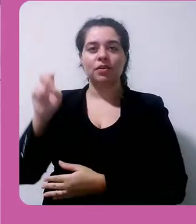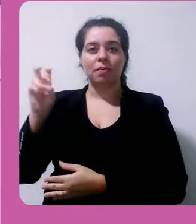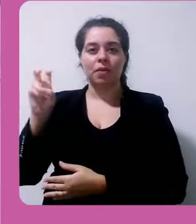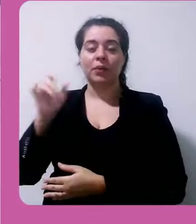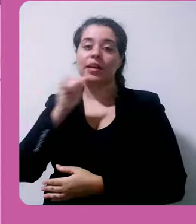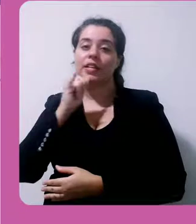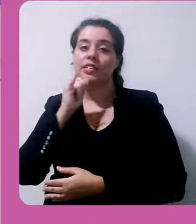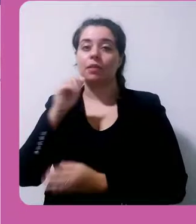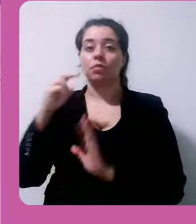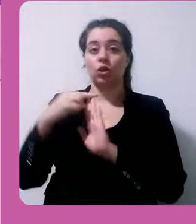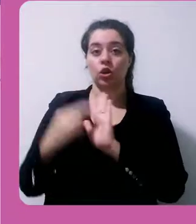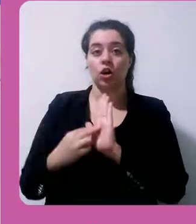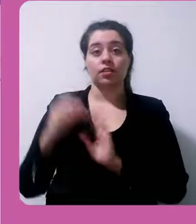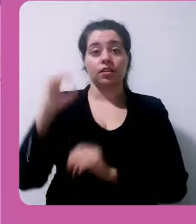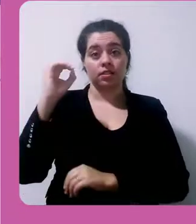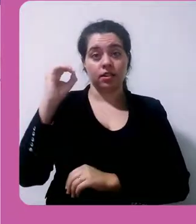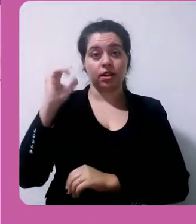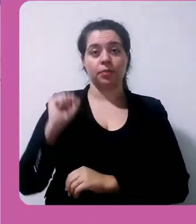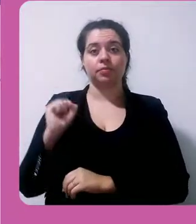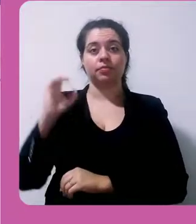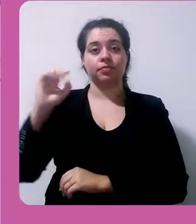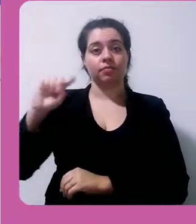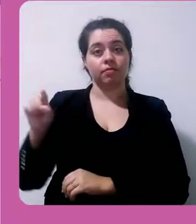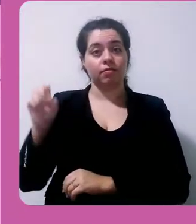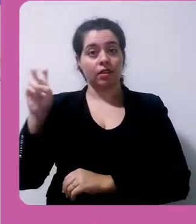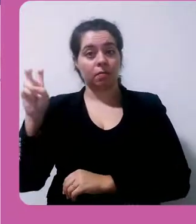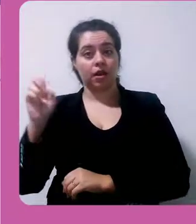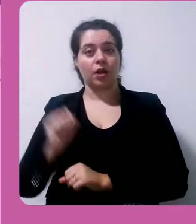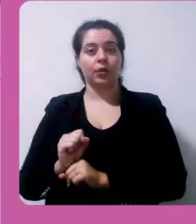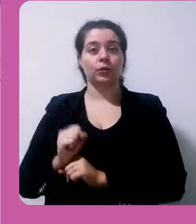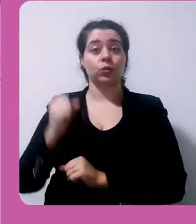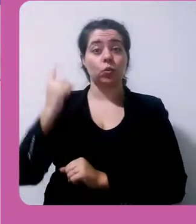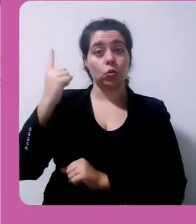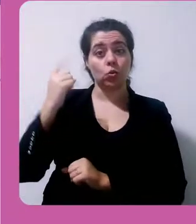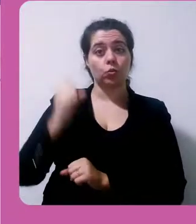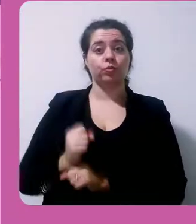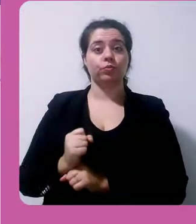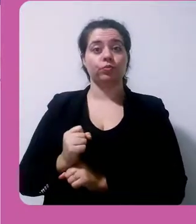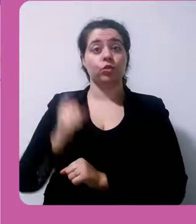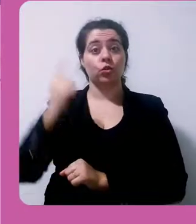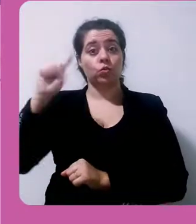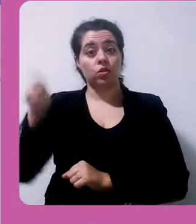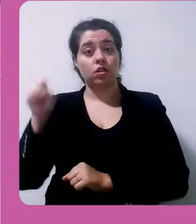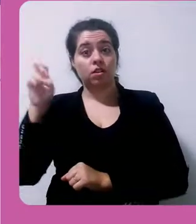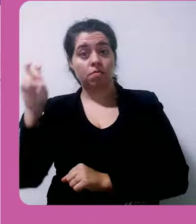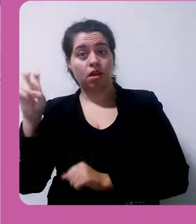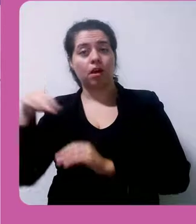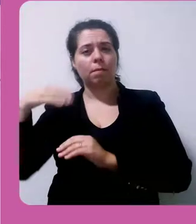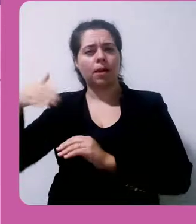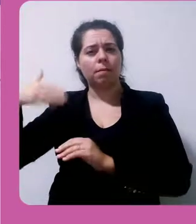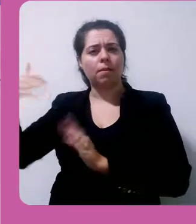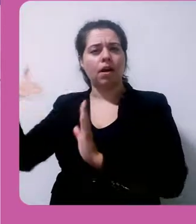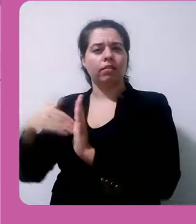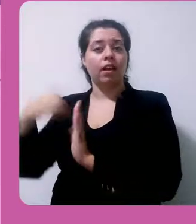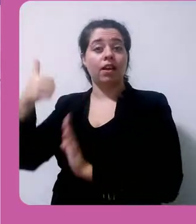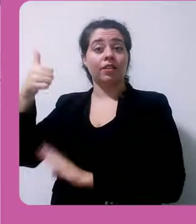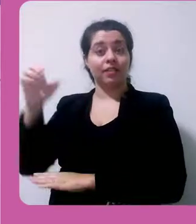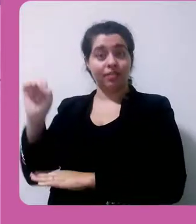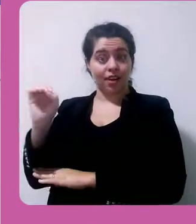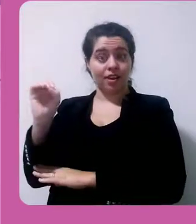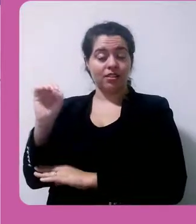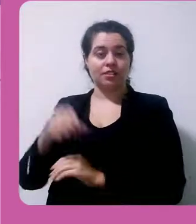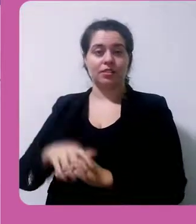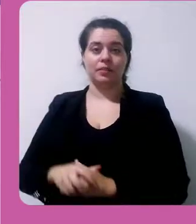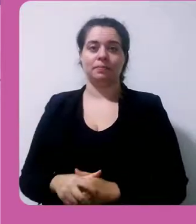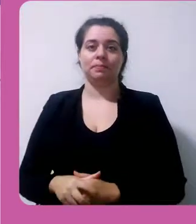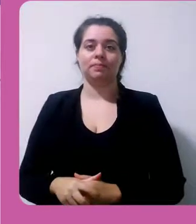1,5, 2, 2,5, 3, 3,5, até 9, 9,5 e 10. Então, existem notas quebradas,